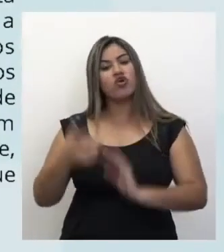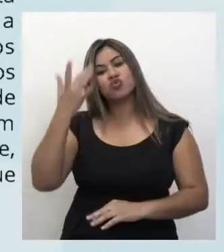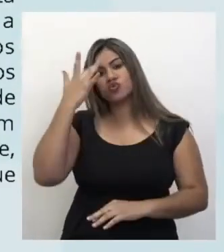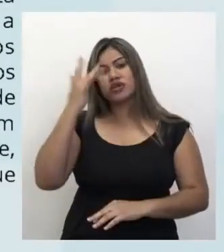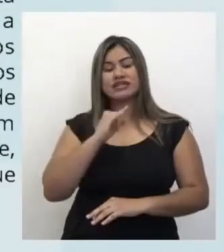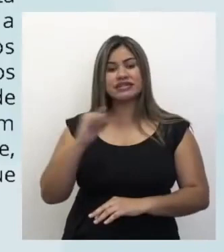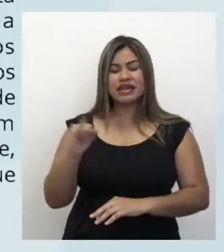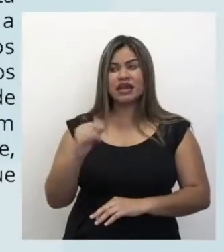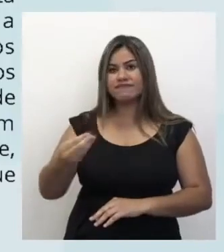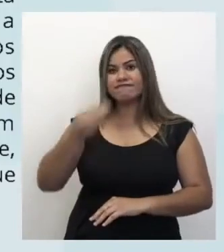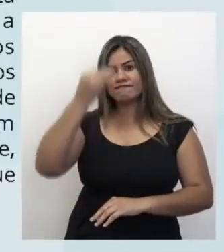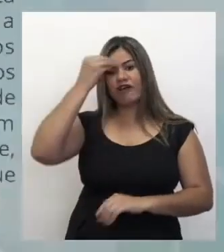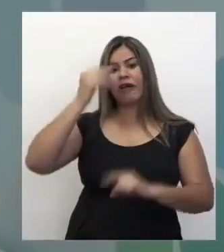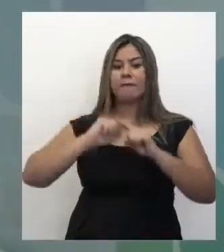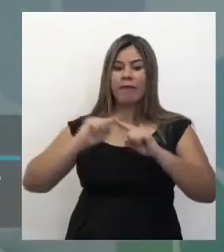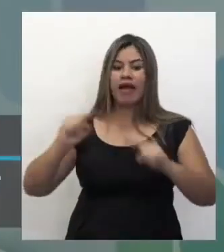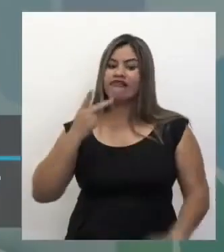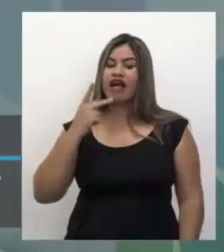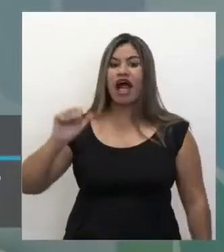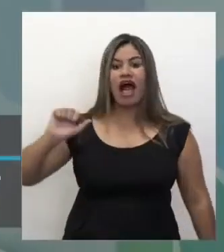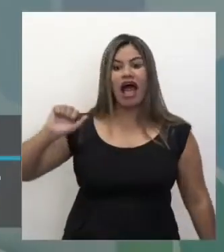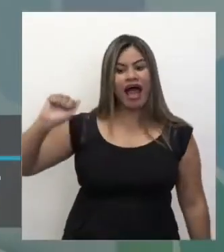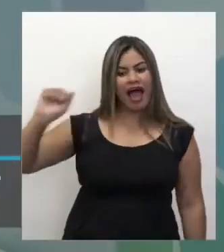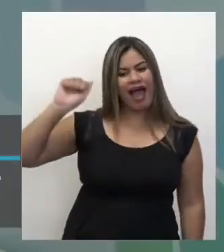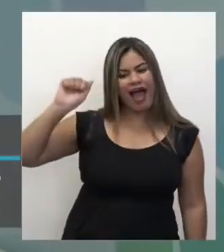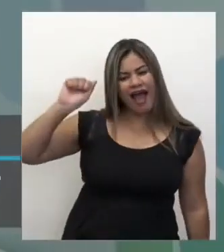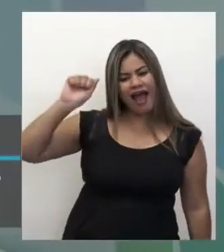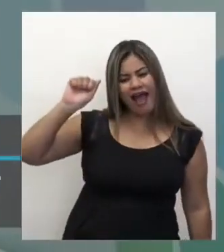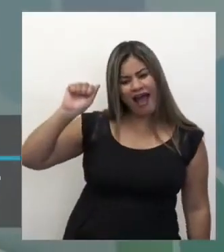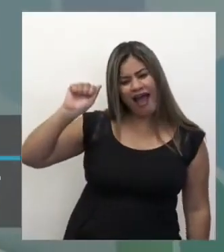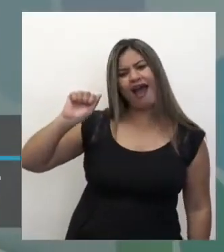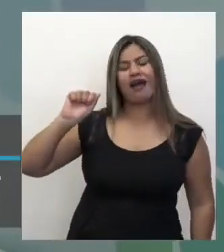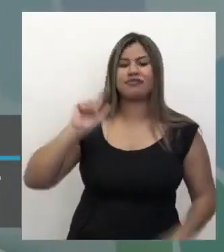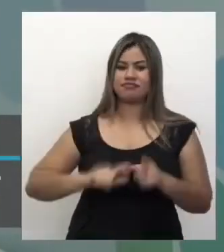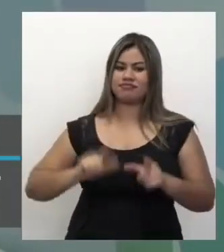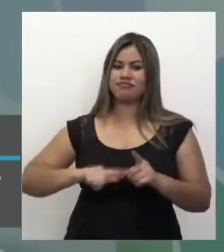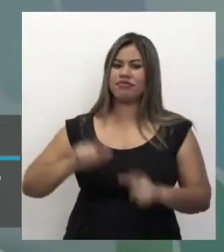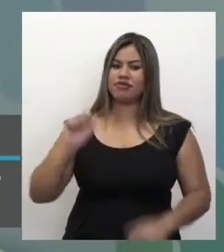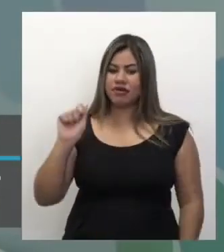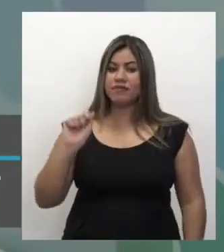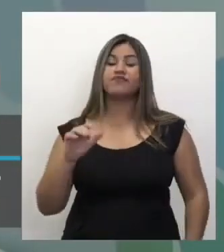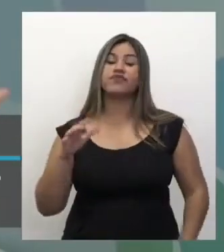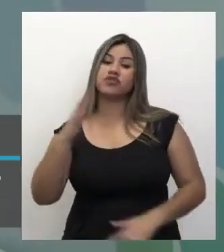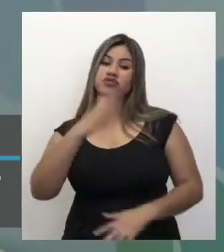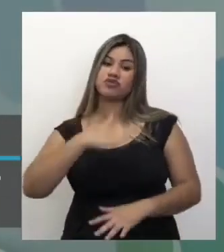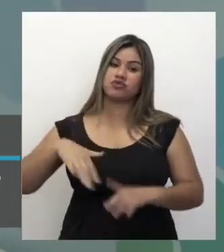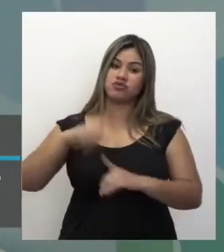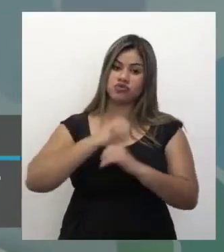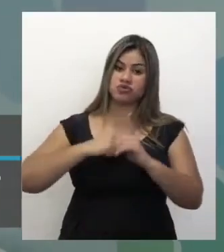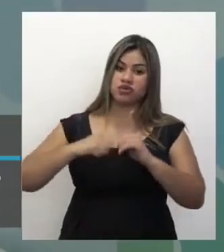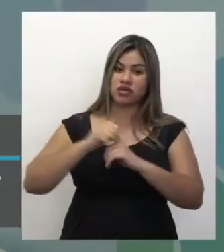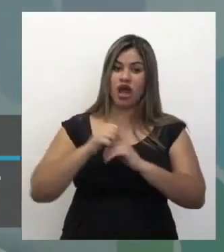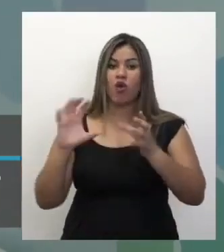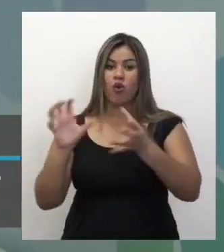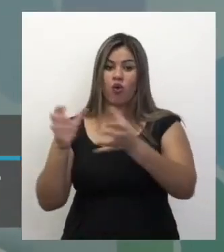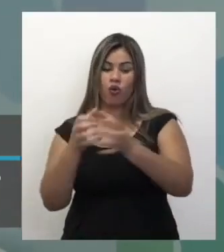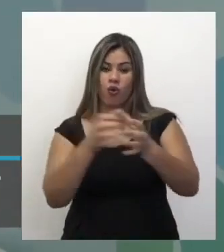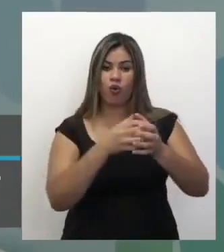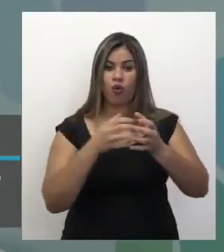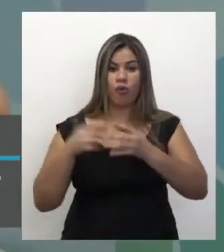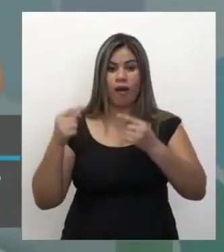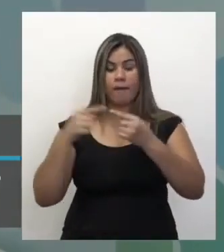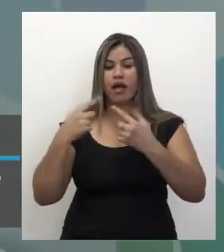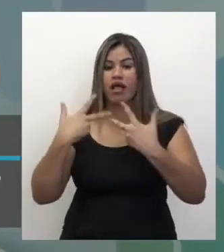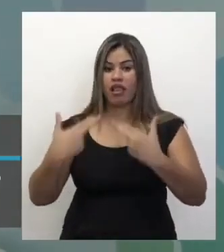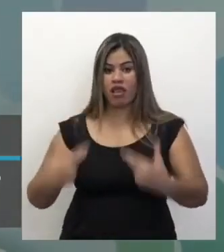texto, mas eles gritaram, em nossa sociedade, determinados grupos de falantes são avaliados pelo uso que fazem